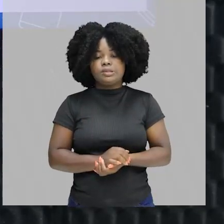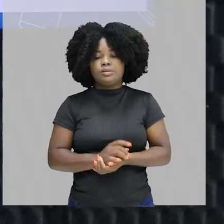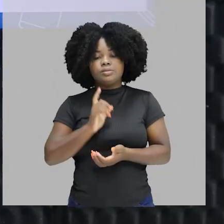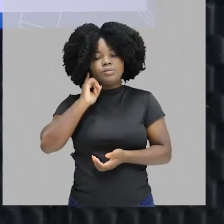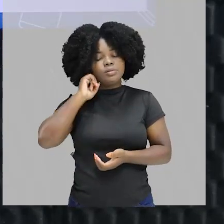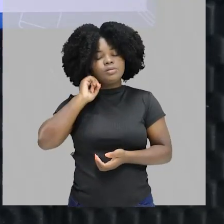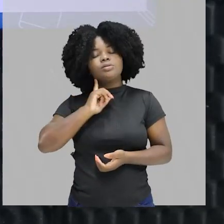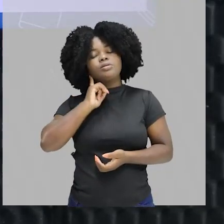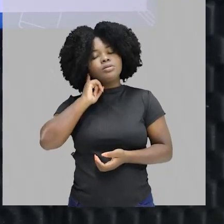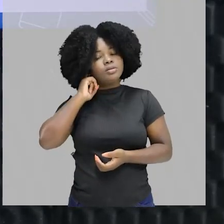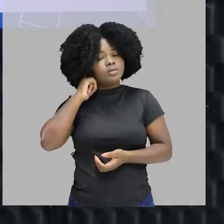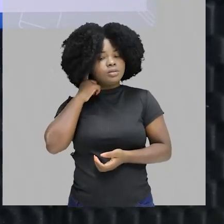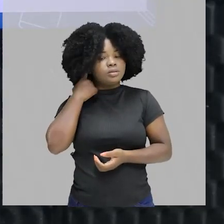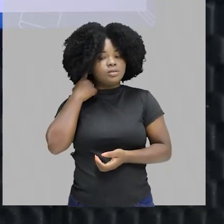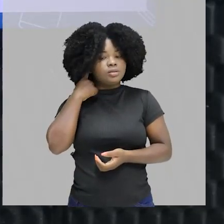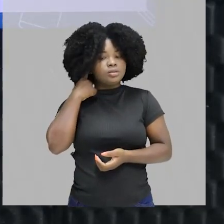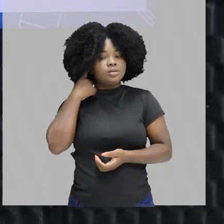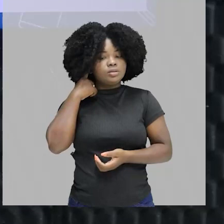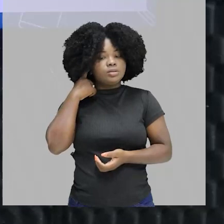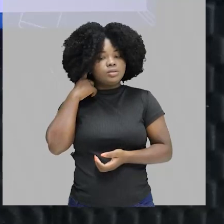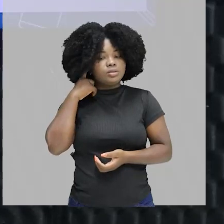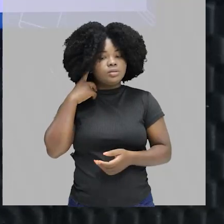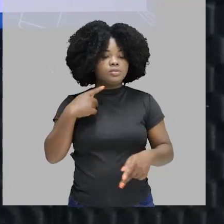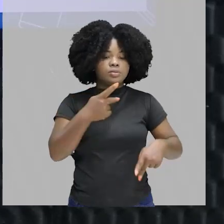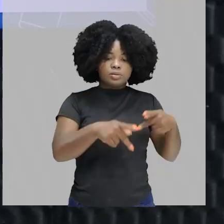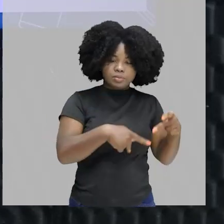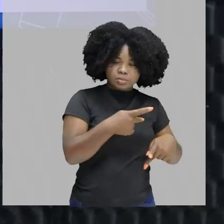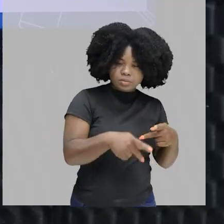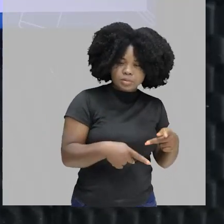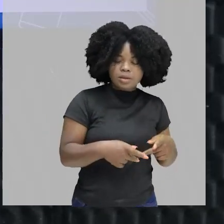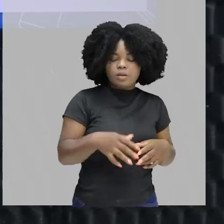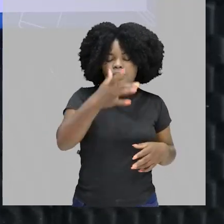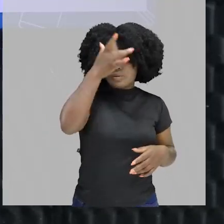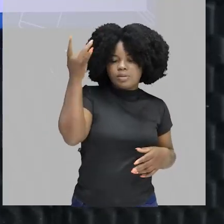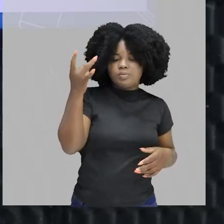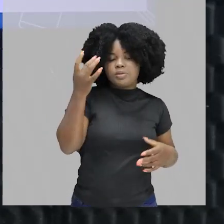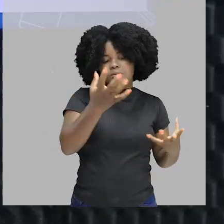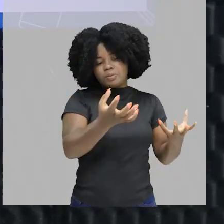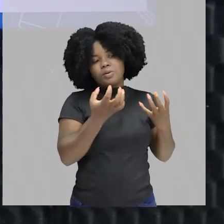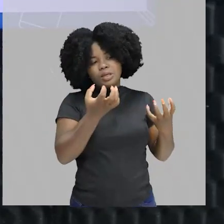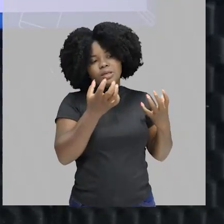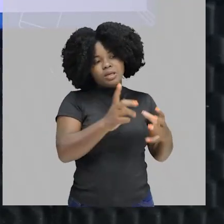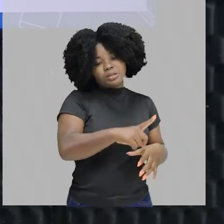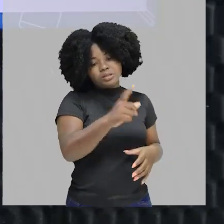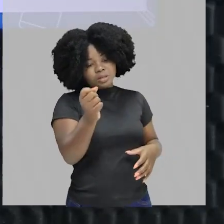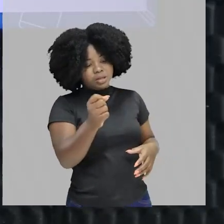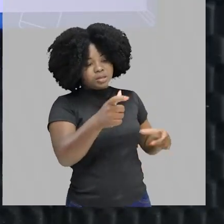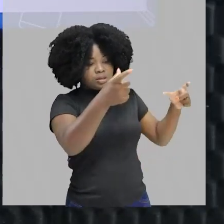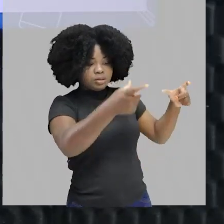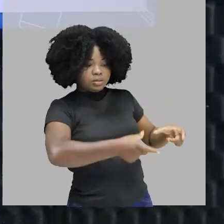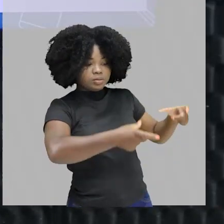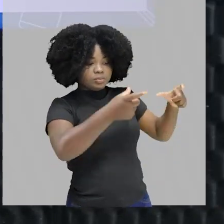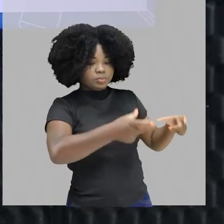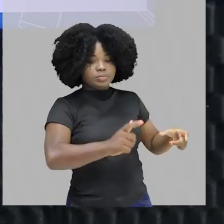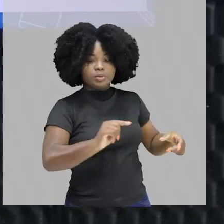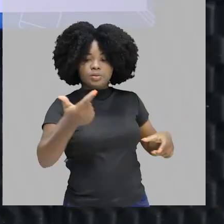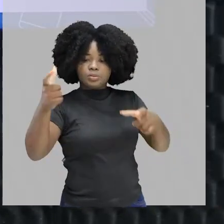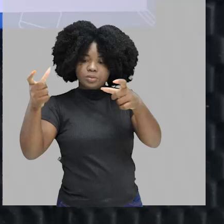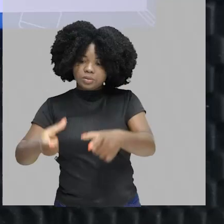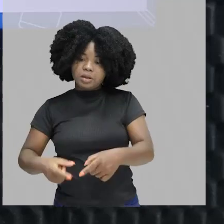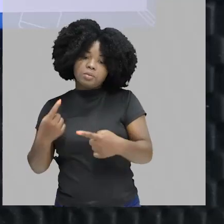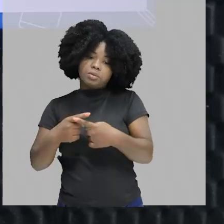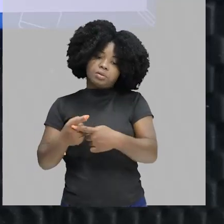né? Ou seja, quando as pessoas resolvem migrar por livre e espontânea vontade. Então eu, por exemplo, estou na minha localidade, eu até tenho boas condições de vida